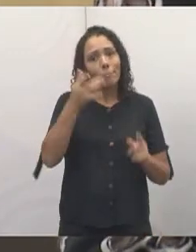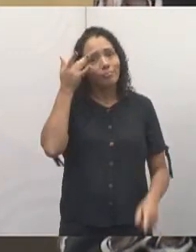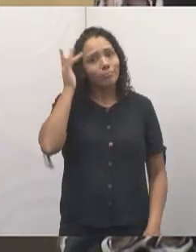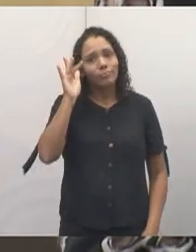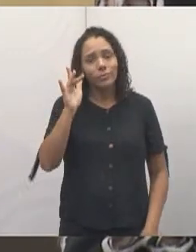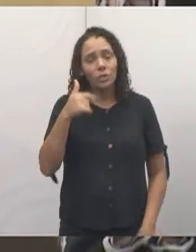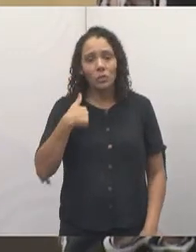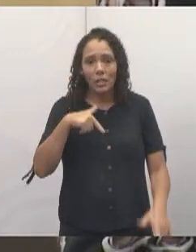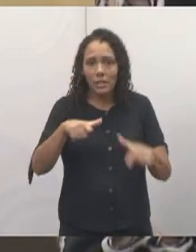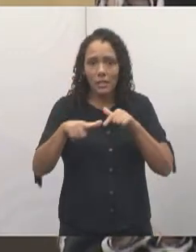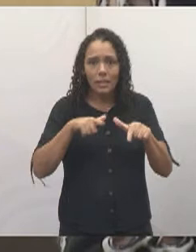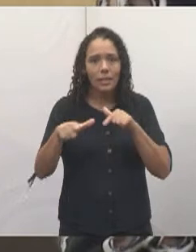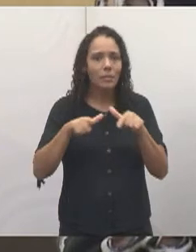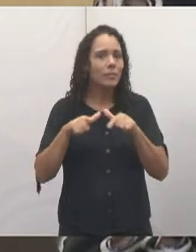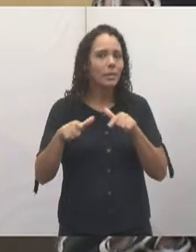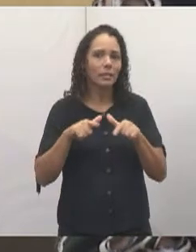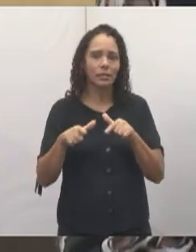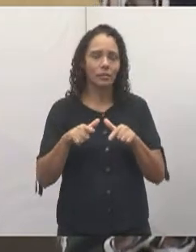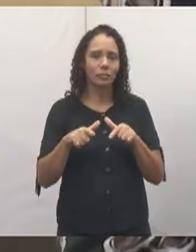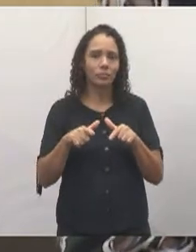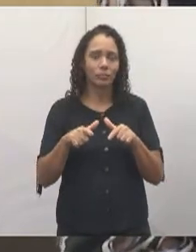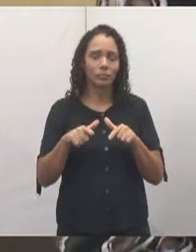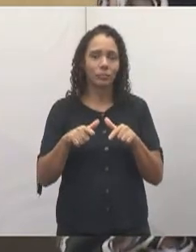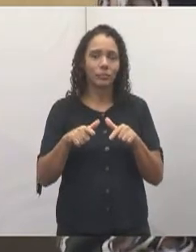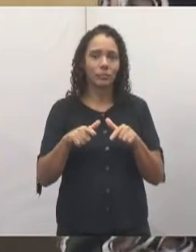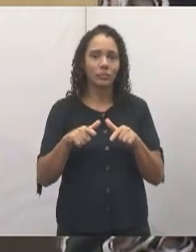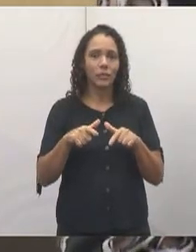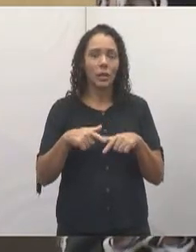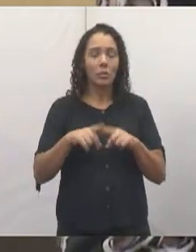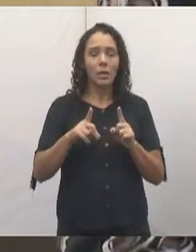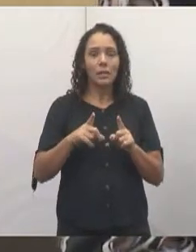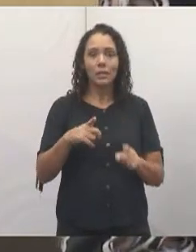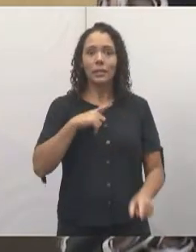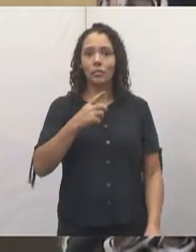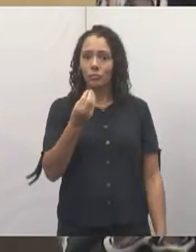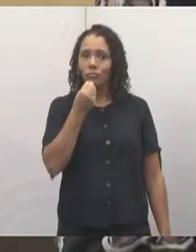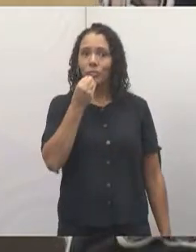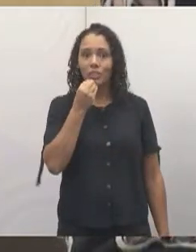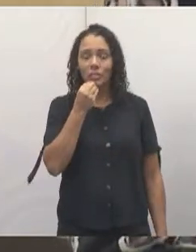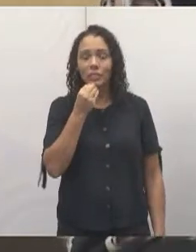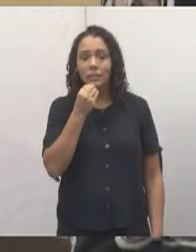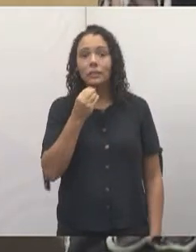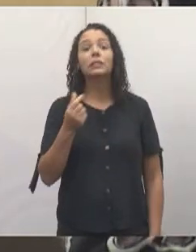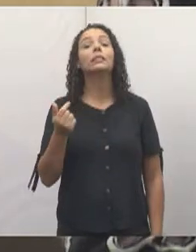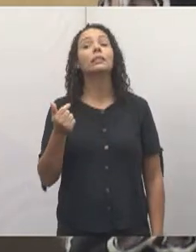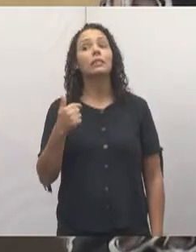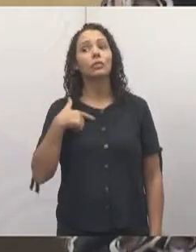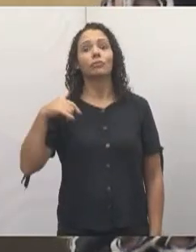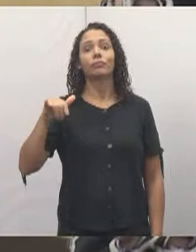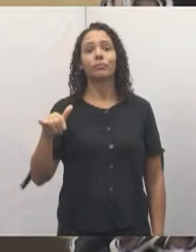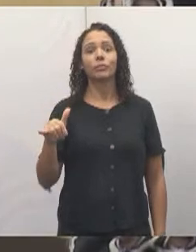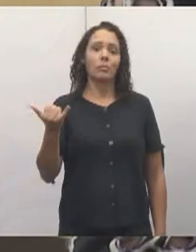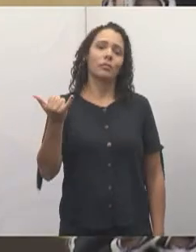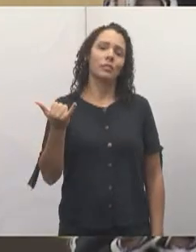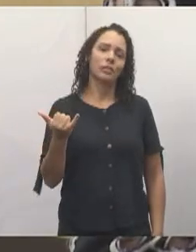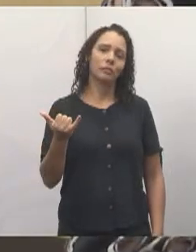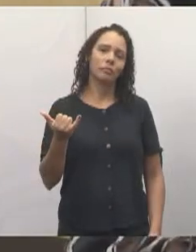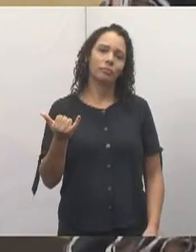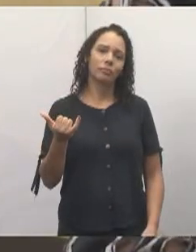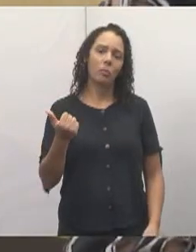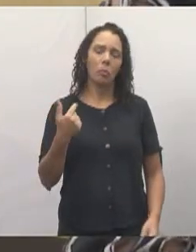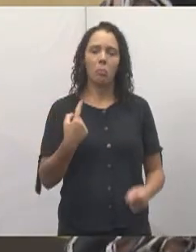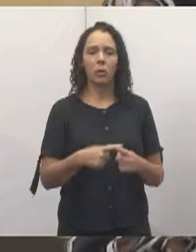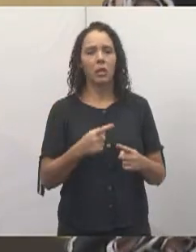Na verdade, foi uma ocasião, sabe aquela assim, apareceu uma chance de eu trabalhar e eu assim, como eu não tinha um